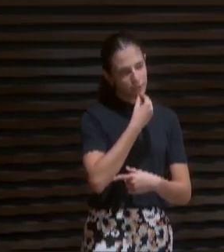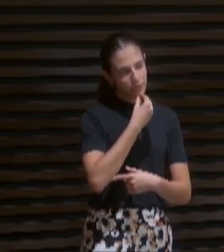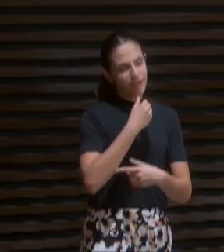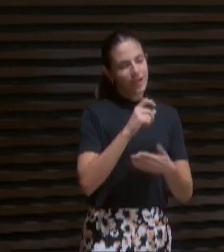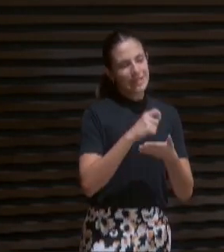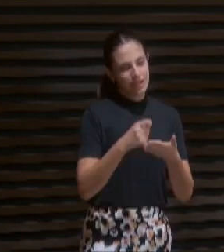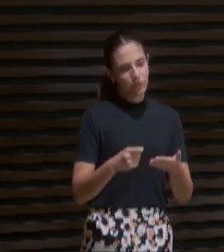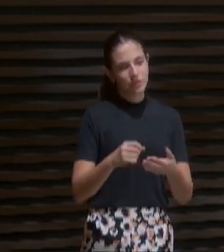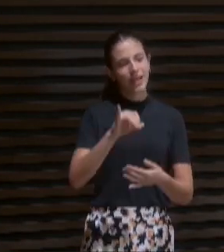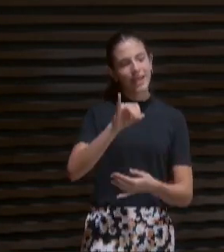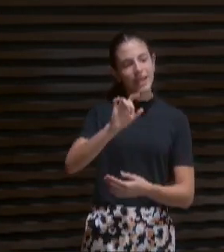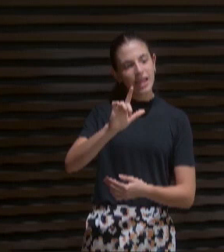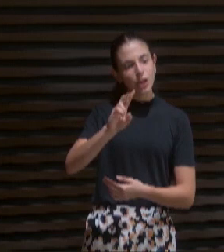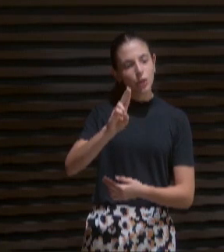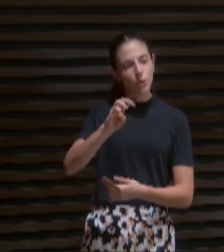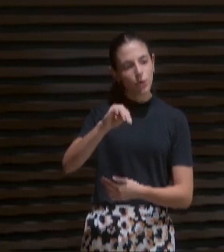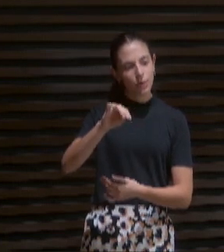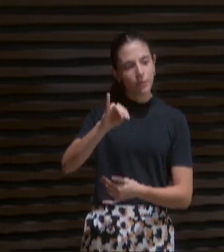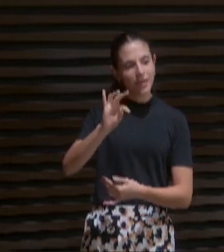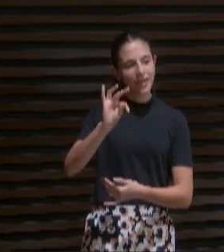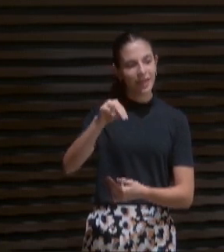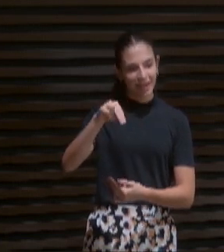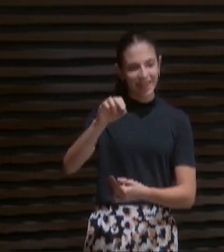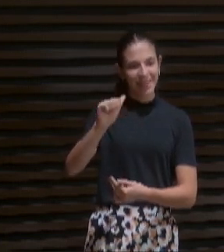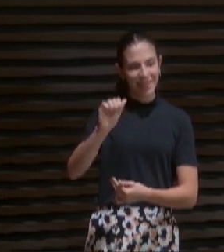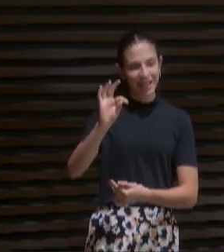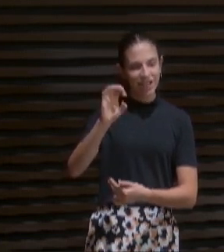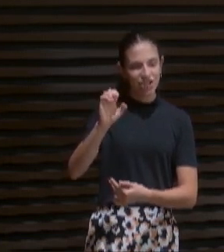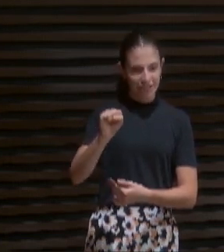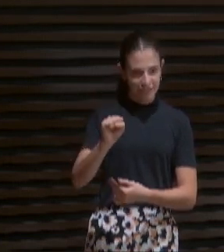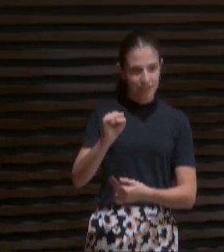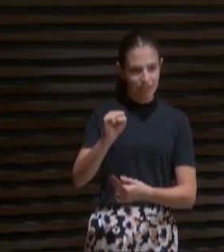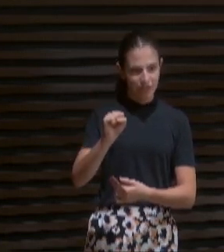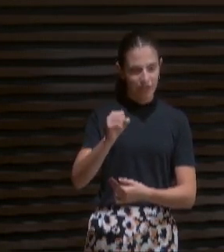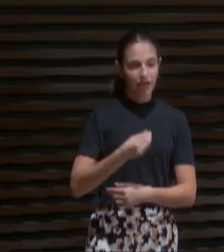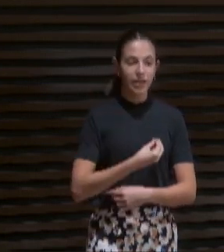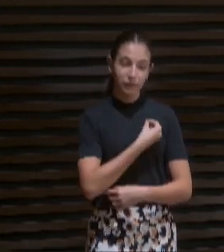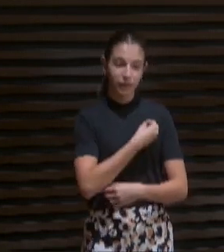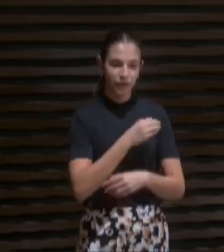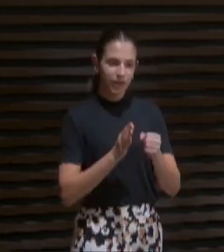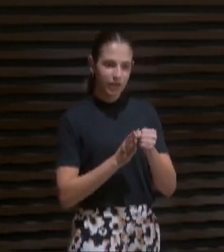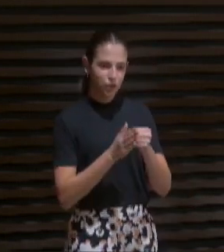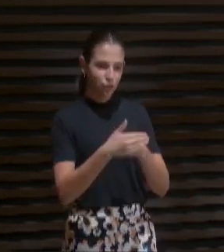Illuminatis, ele vive hoje escondido a 7 chaves, foi ministro da economia da